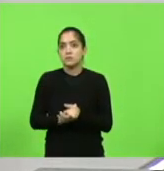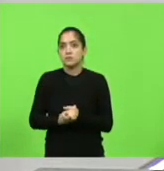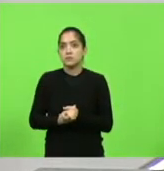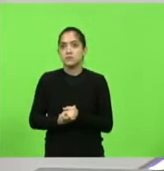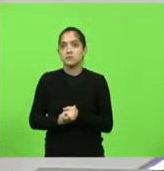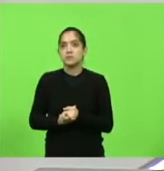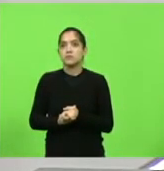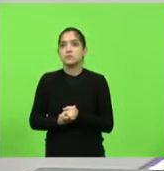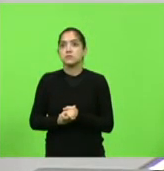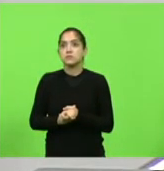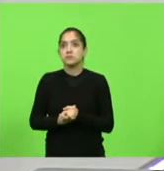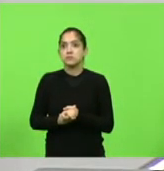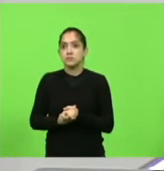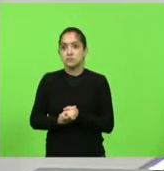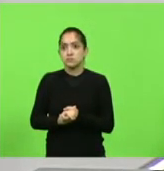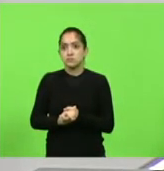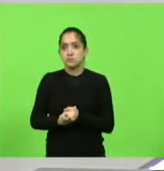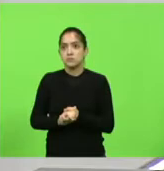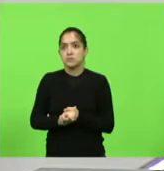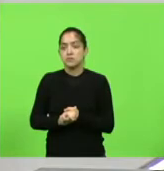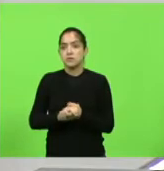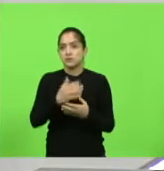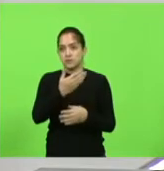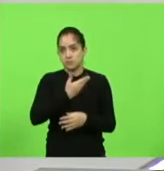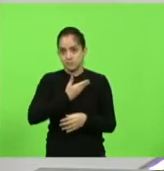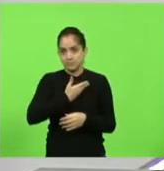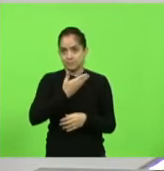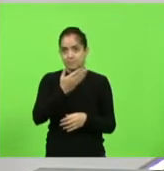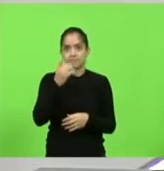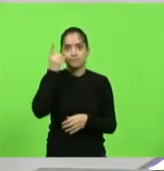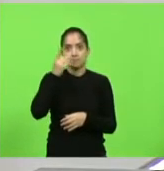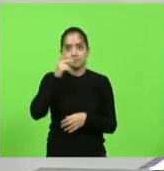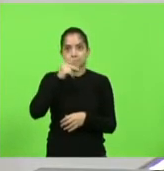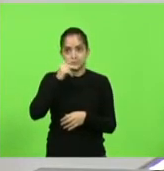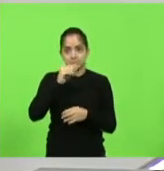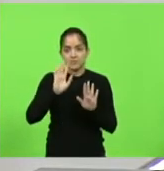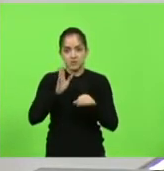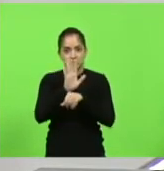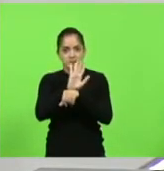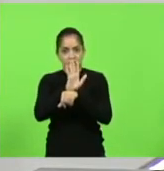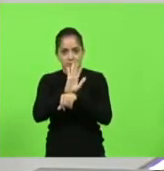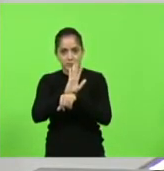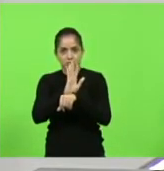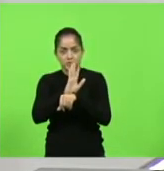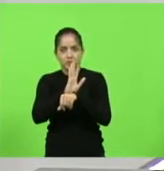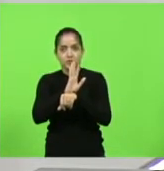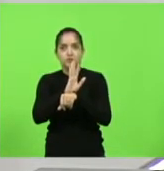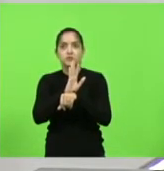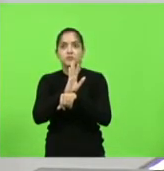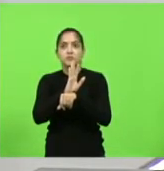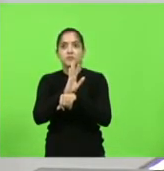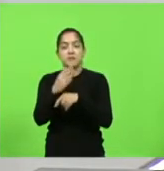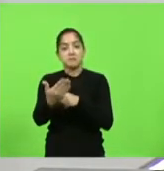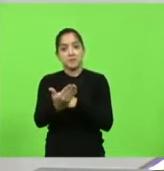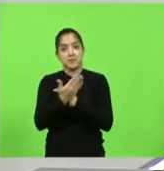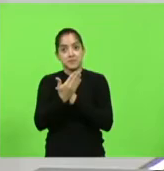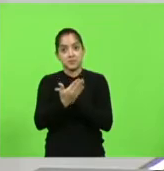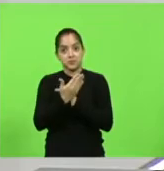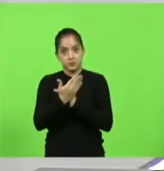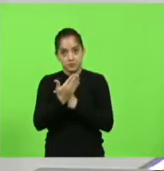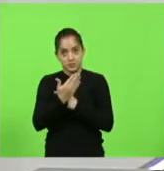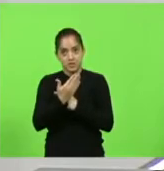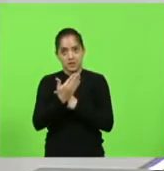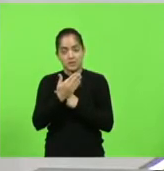Então, o meu colega, deputado Kennedy, já gravou um vídeo para me ajudar aqui, né? E logo nós vamos